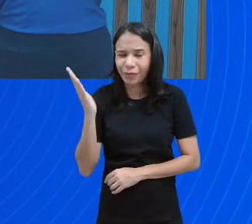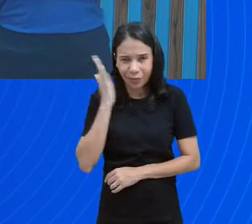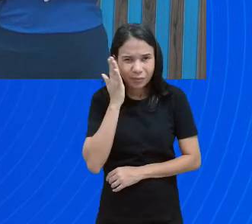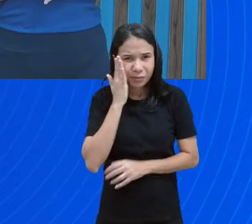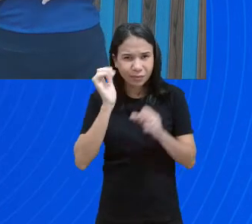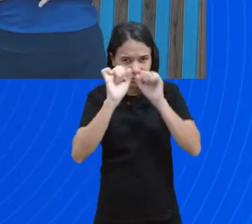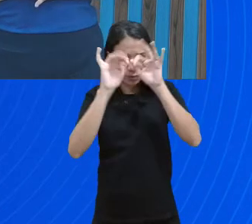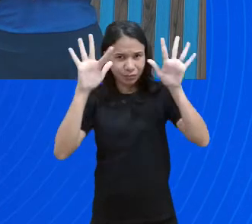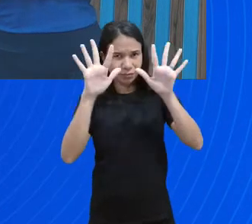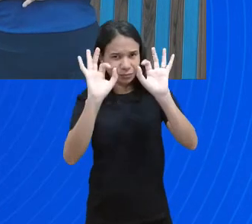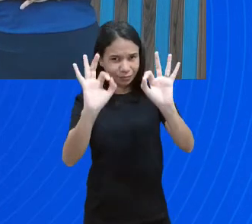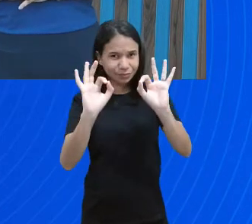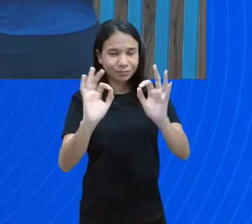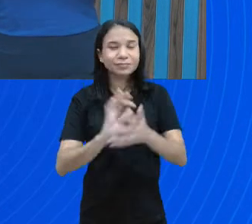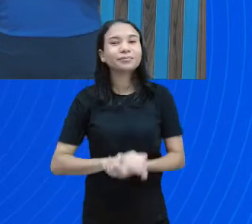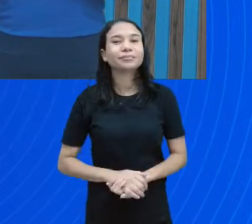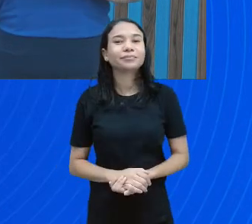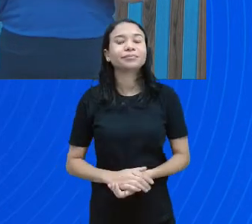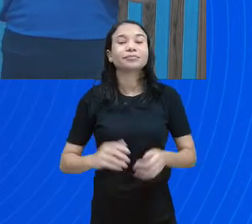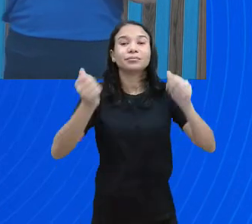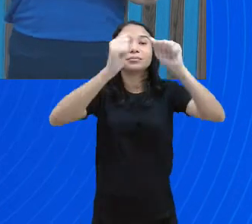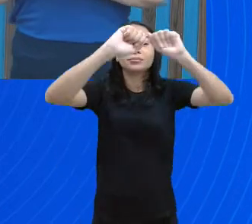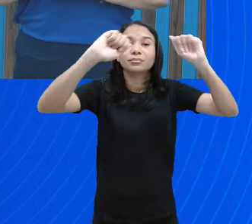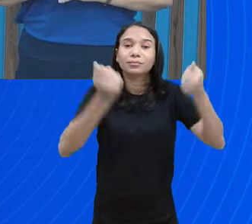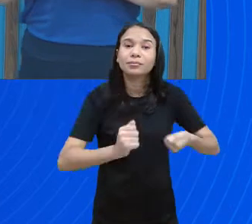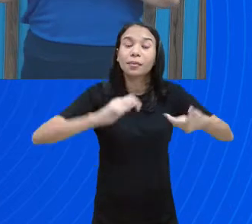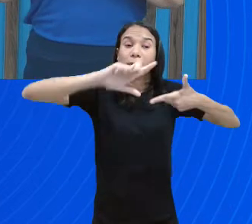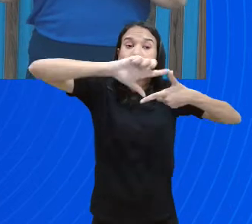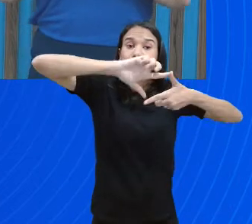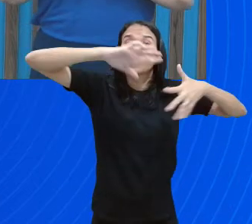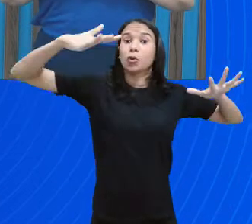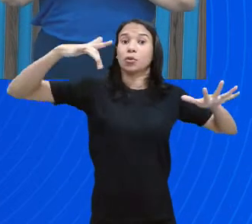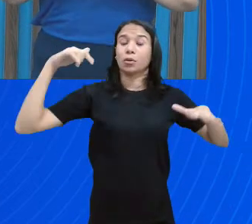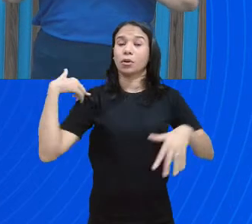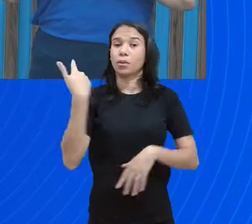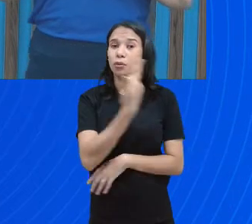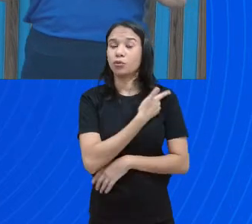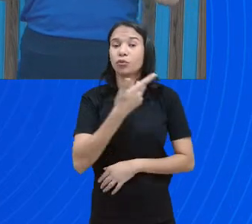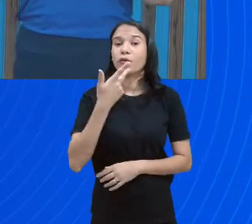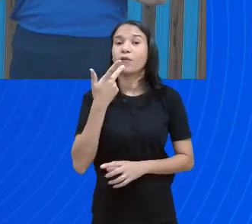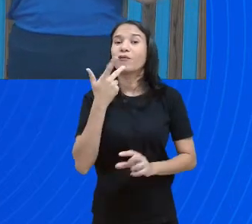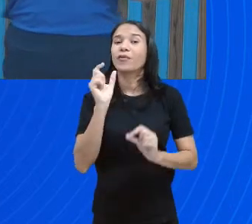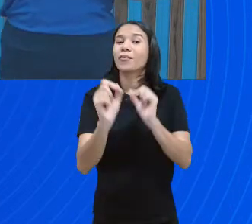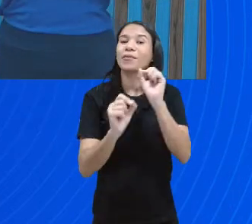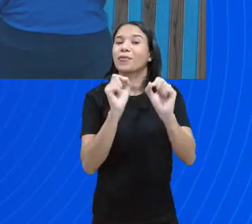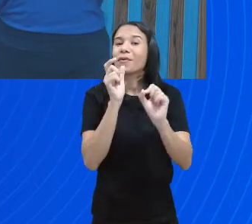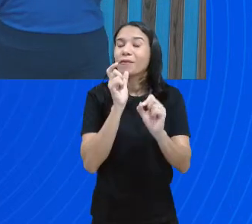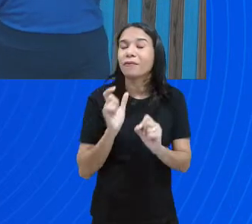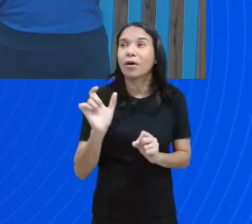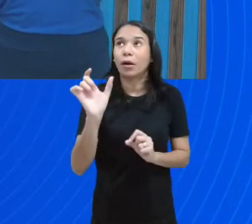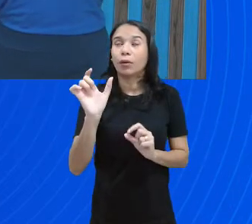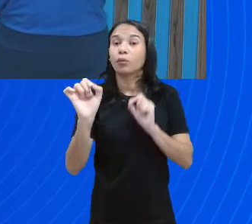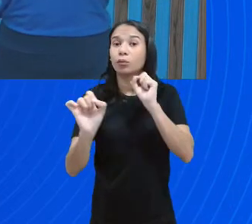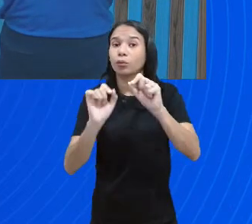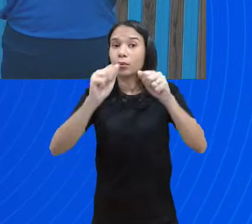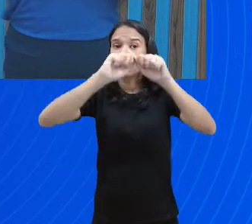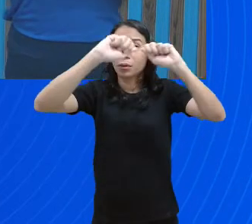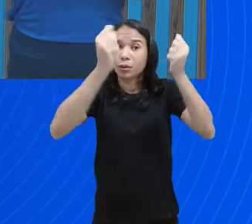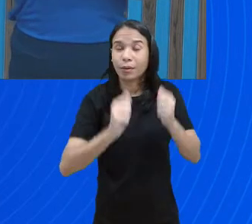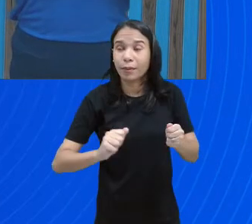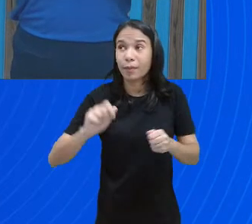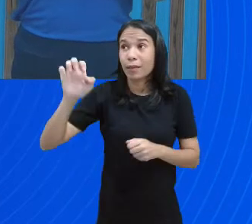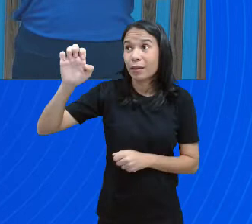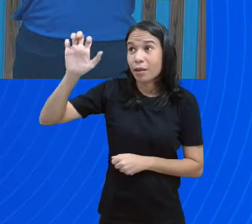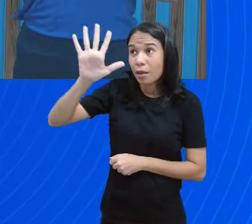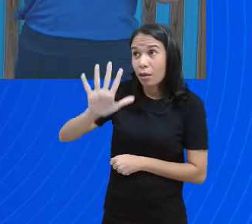ficado claro, ok? A arte moderna, a gente fala, quando se refere à arte da Europa,